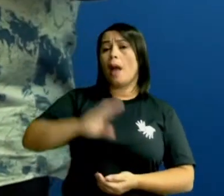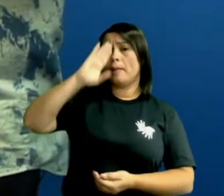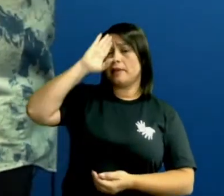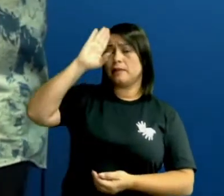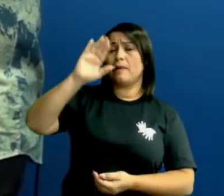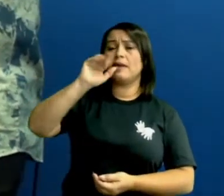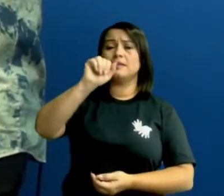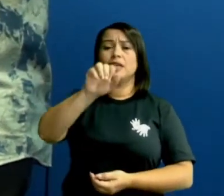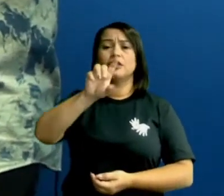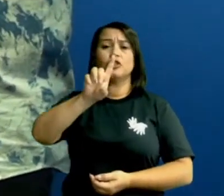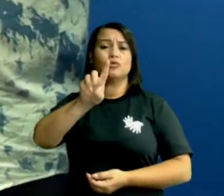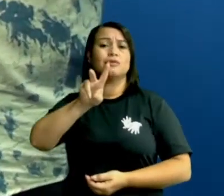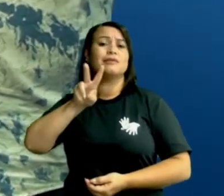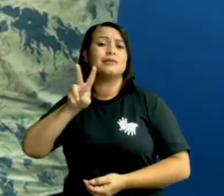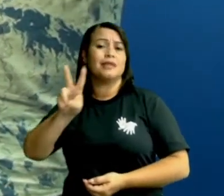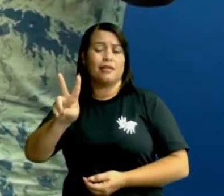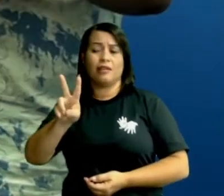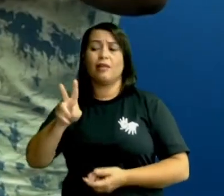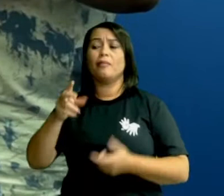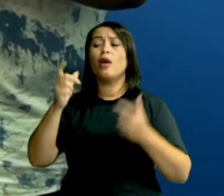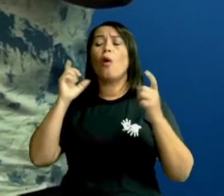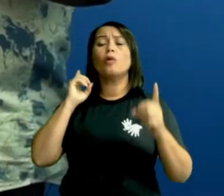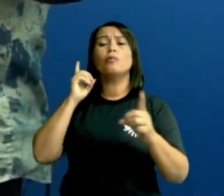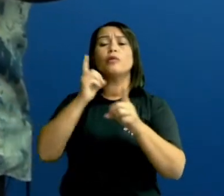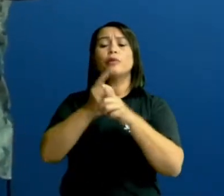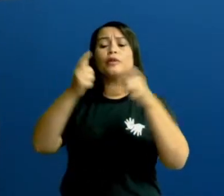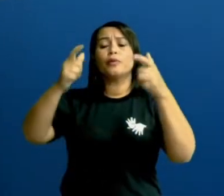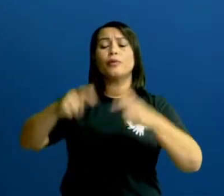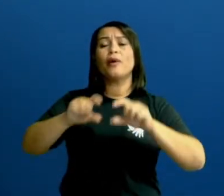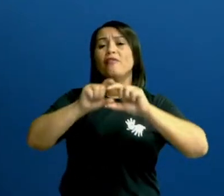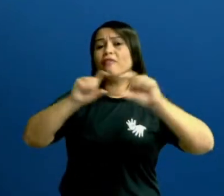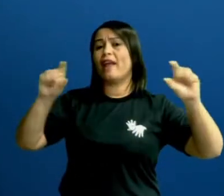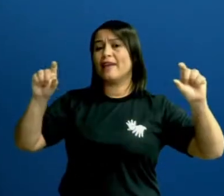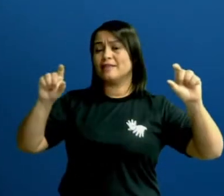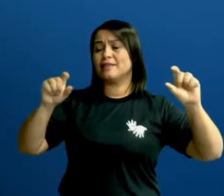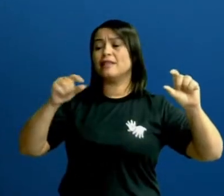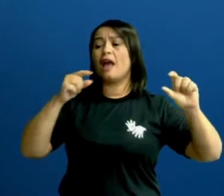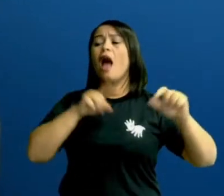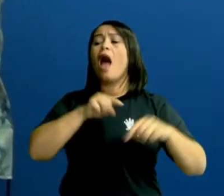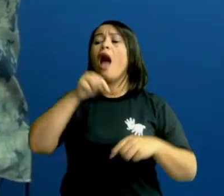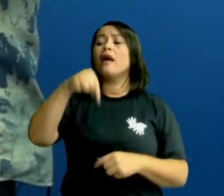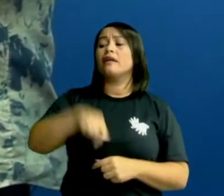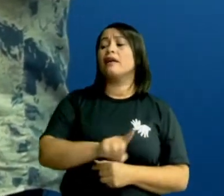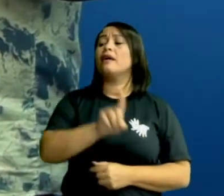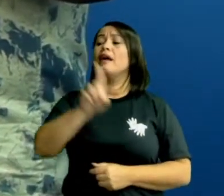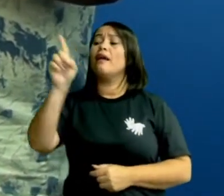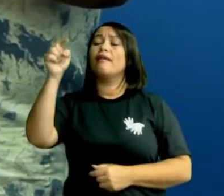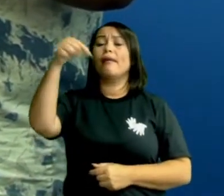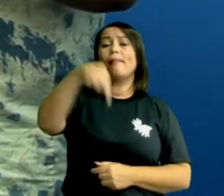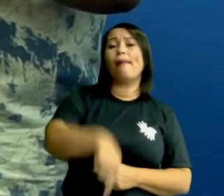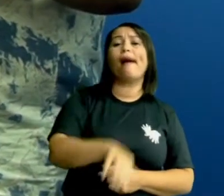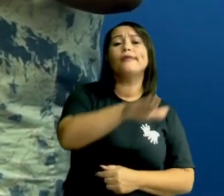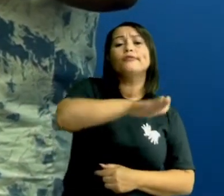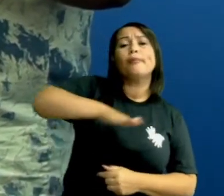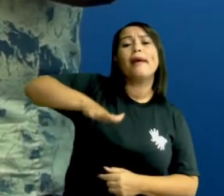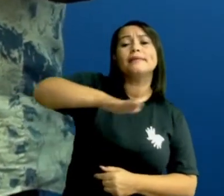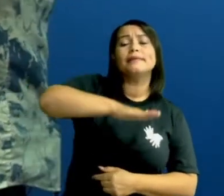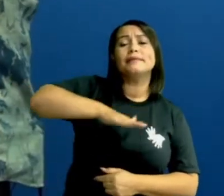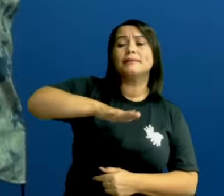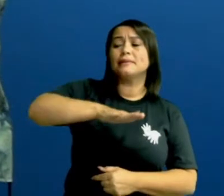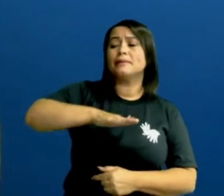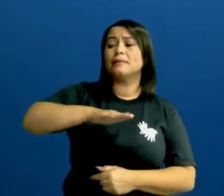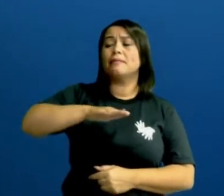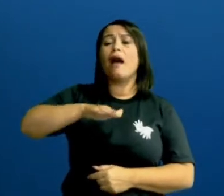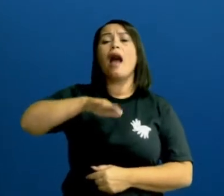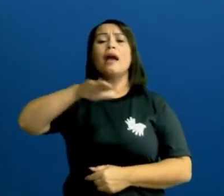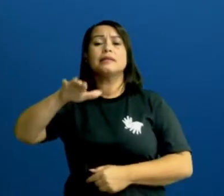Principais adjuntos adverbiais que nós podemos encontrar em uma frase: aqui, ali, lá, abaixo, acima,